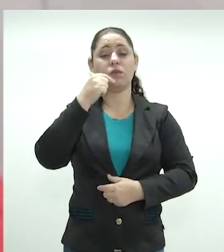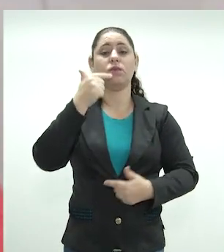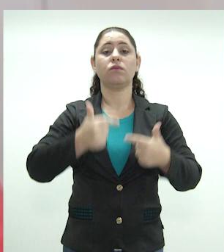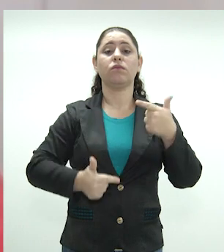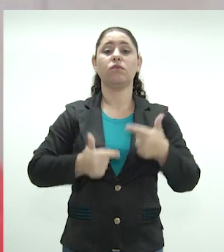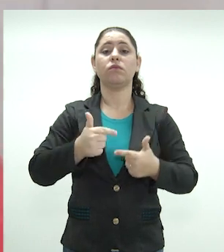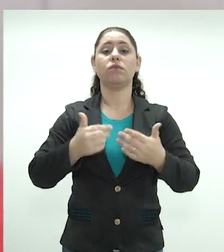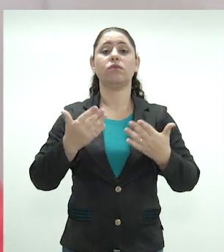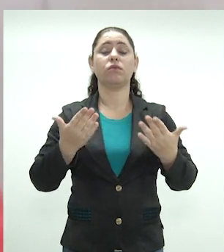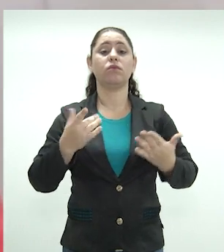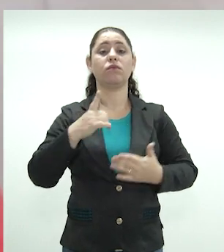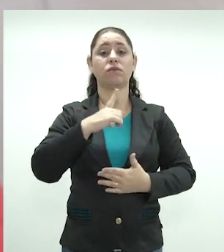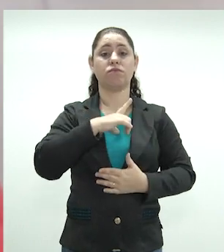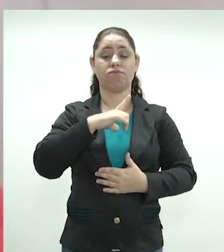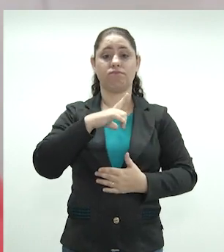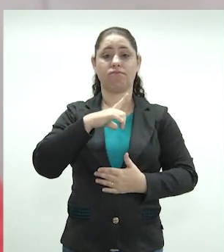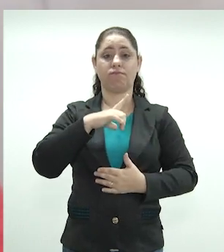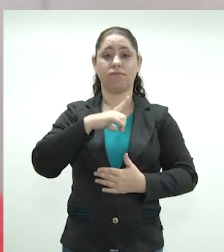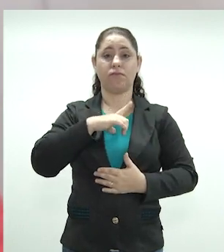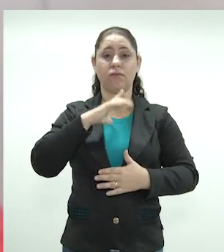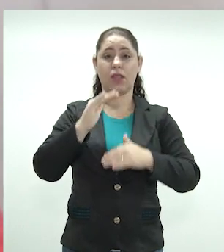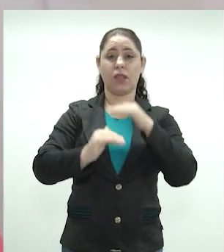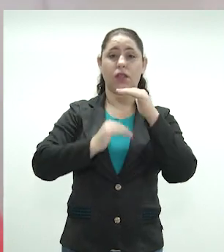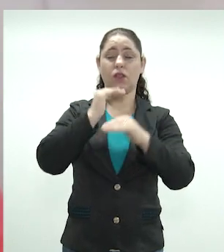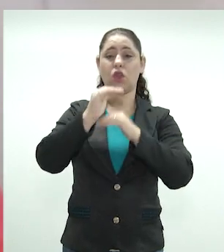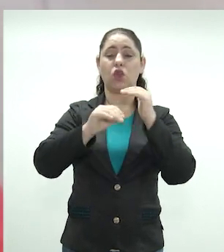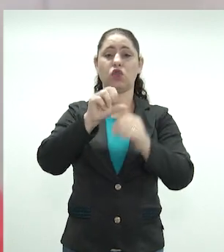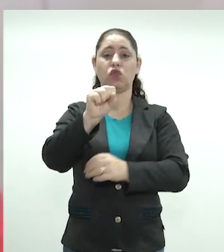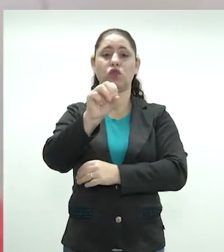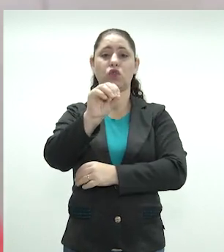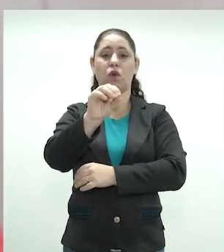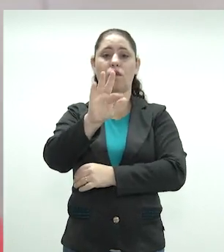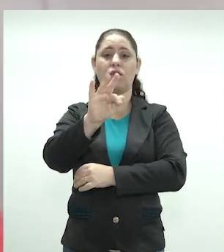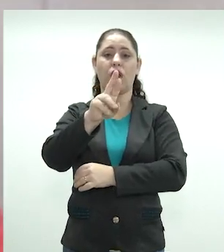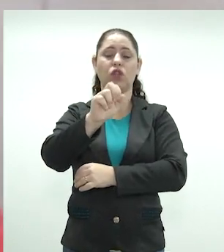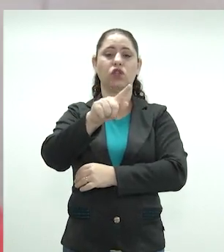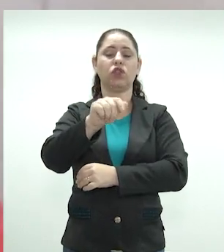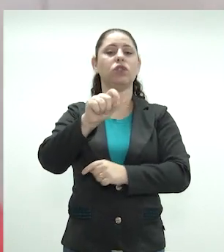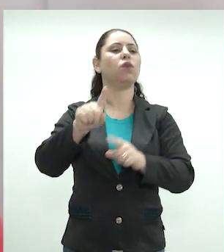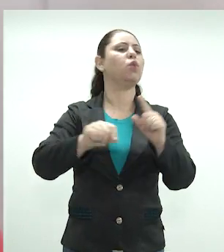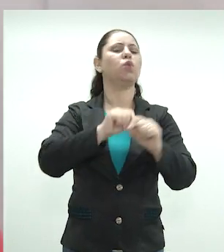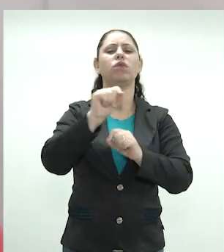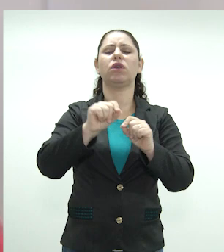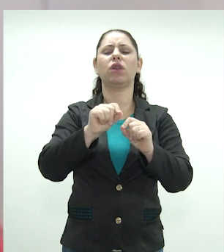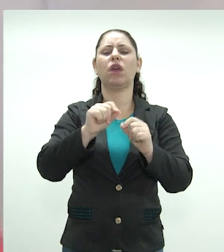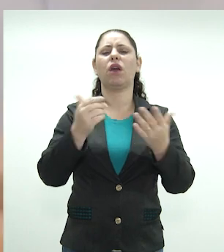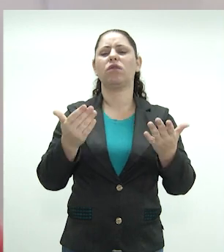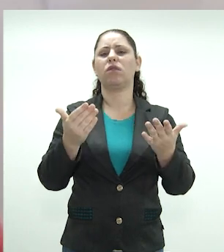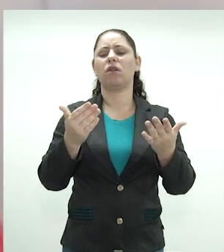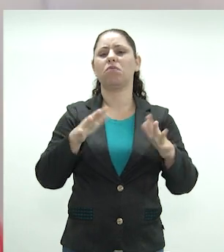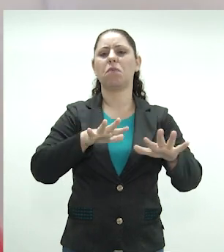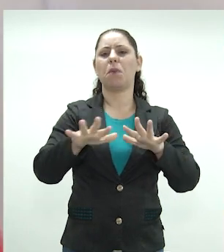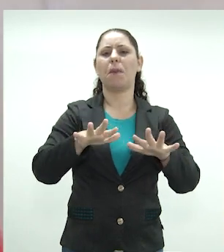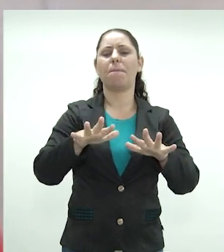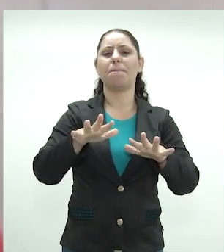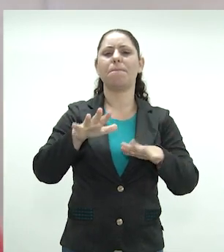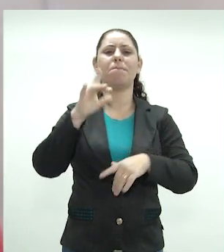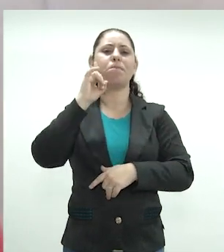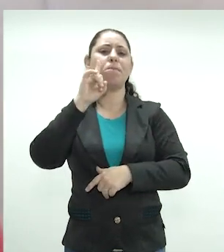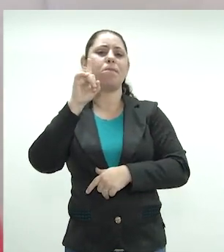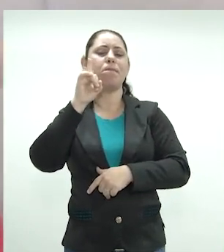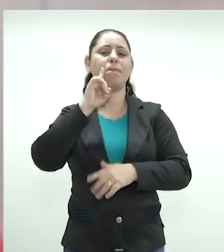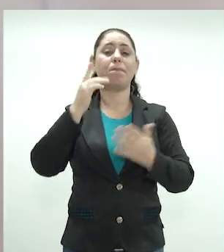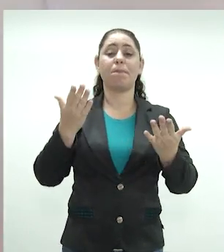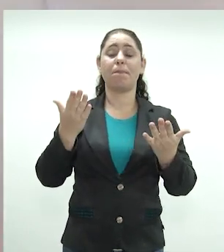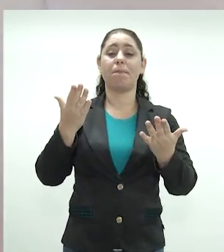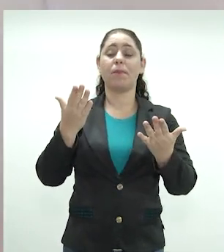na política, nós temos aí os primeiros movimentos sufragistas, e muita gente vai logo direto no movimento sufragista da Inglaterra, dos